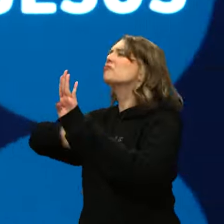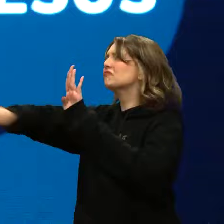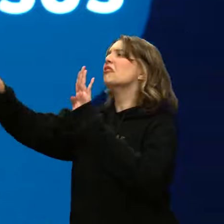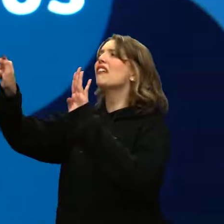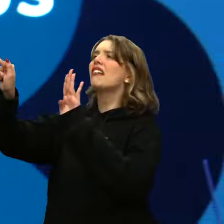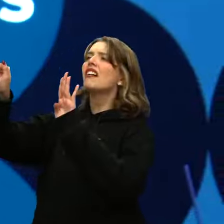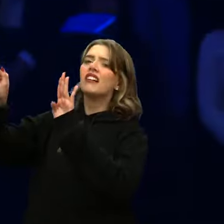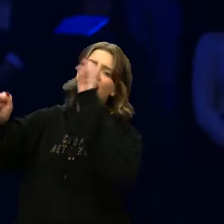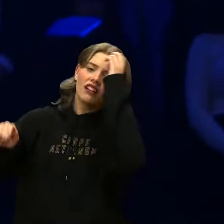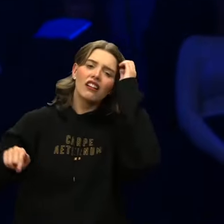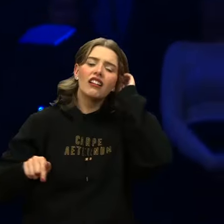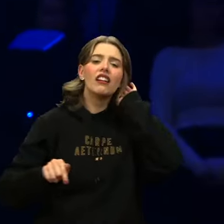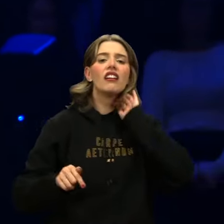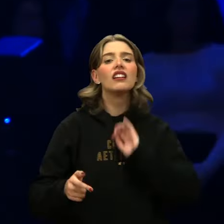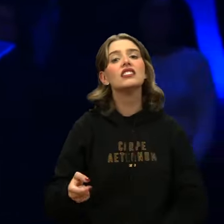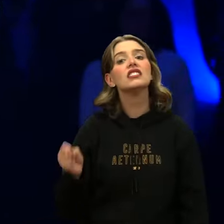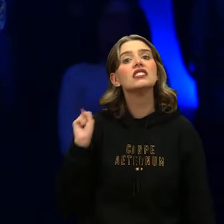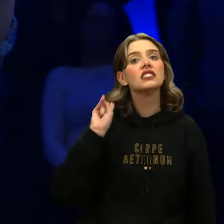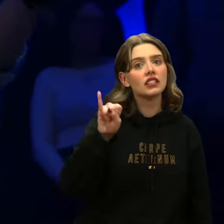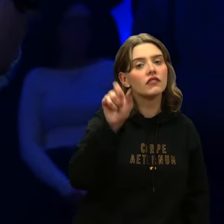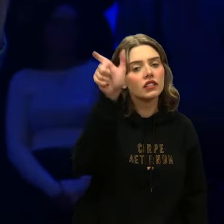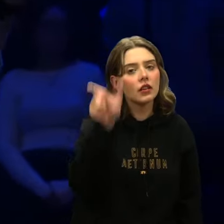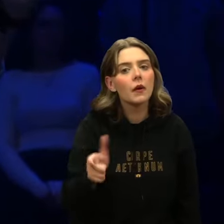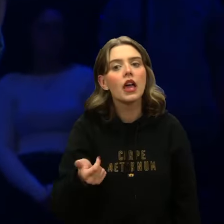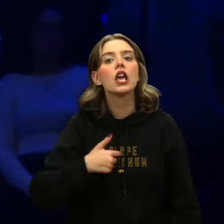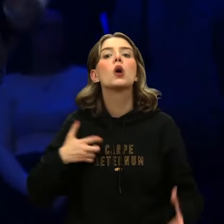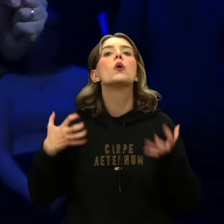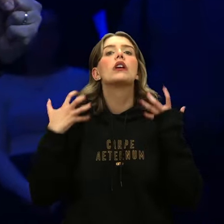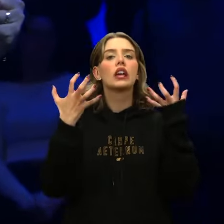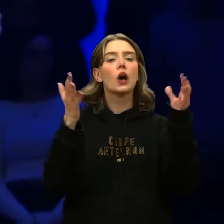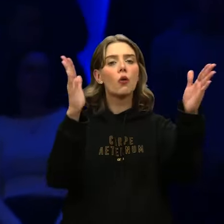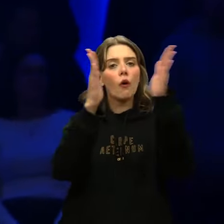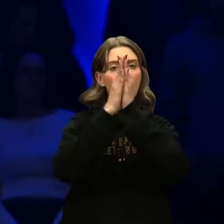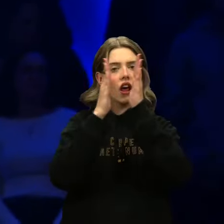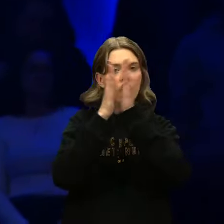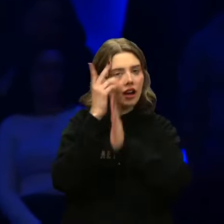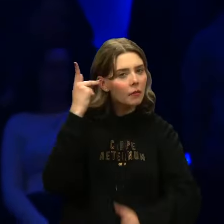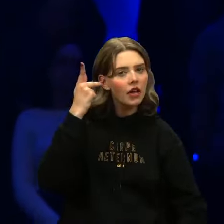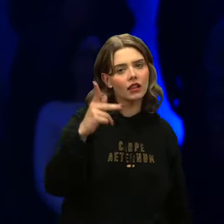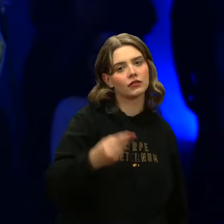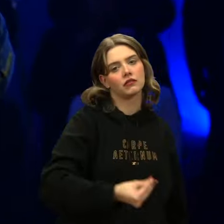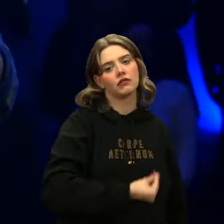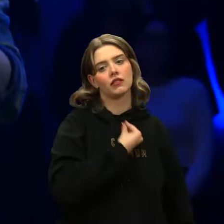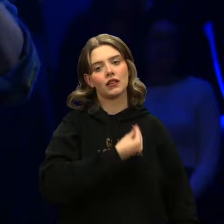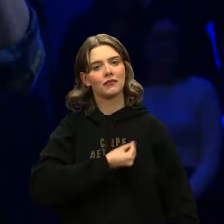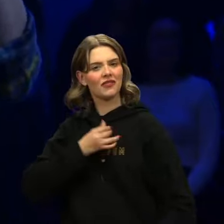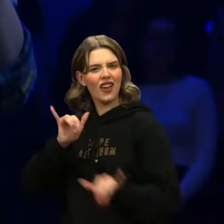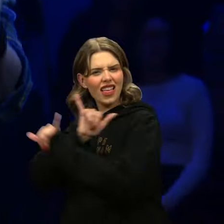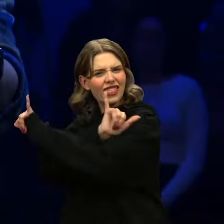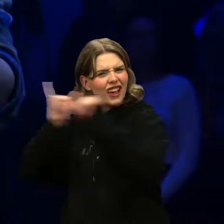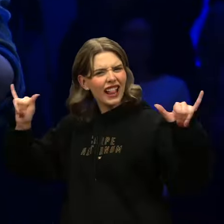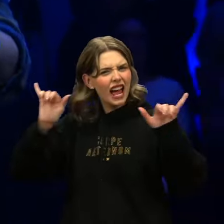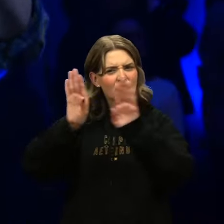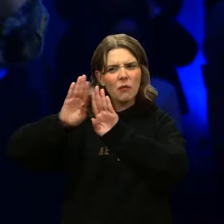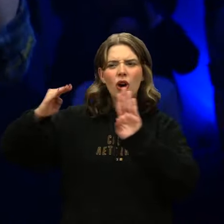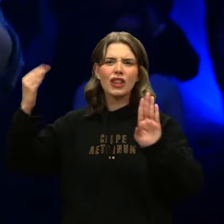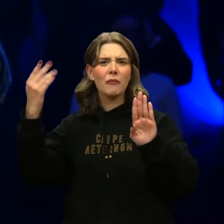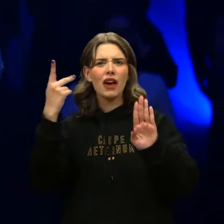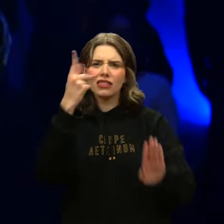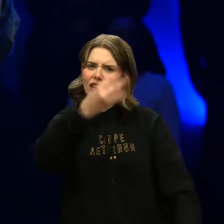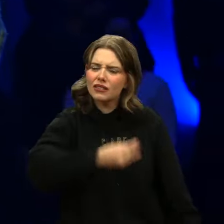Jesus. Se esse é você, eu quero ter o privilégio de orar por você e declarar essa porta aberta na sua vida,